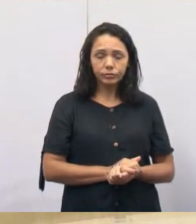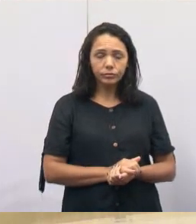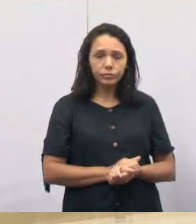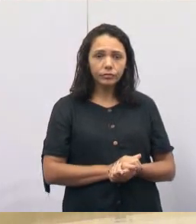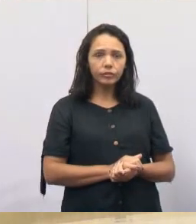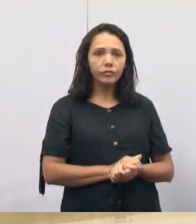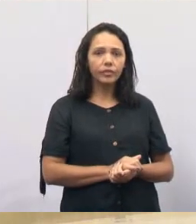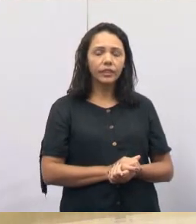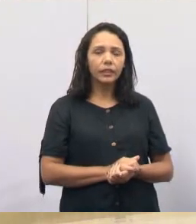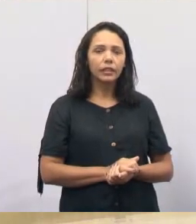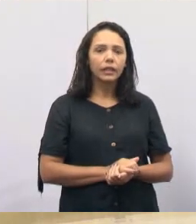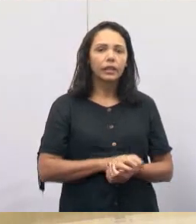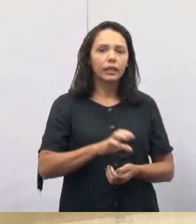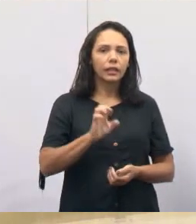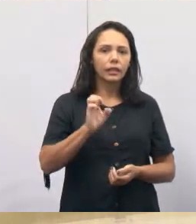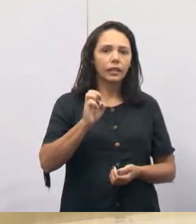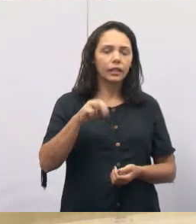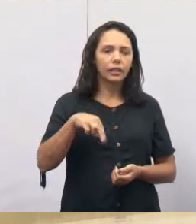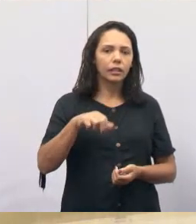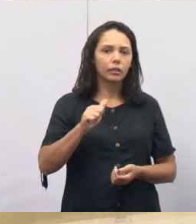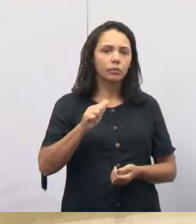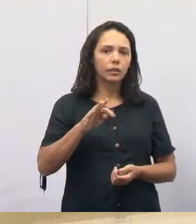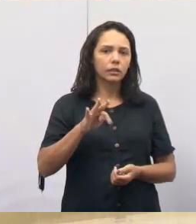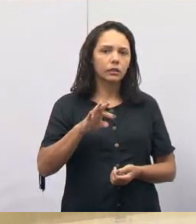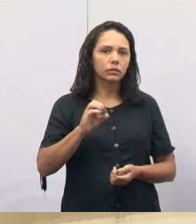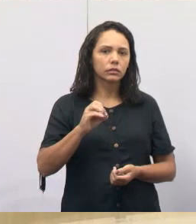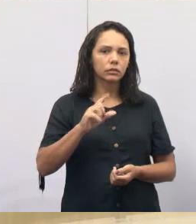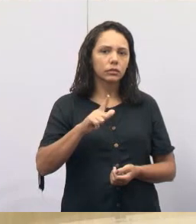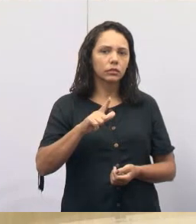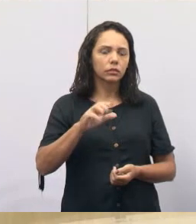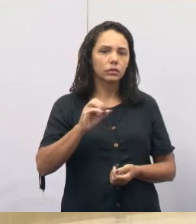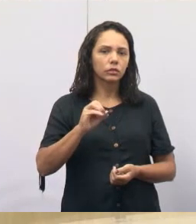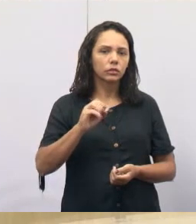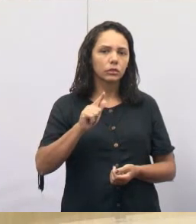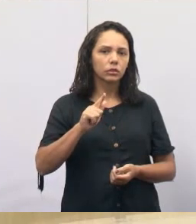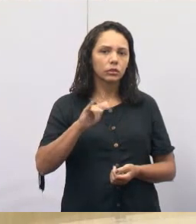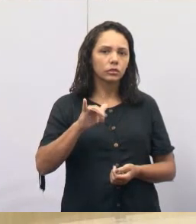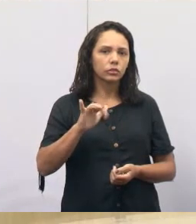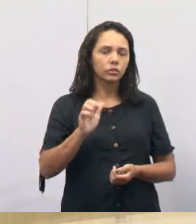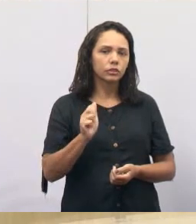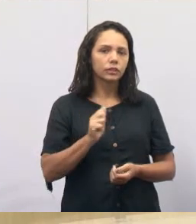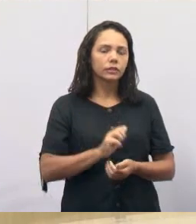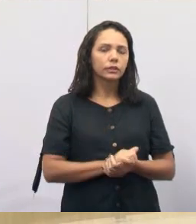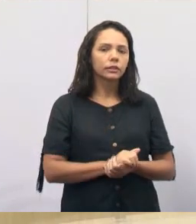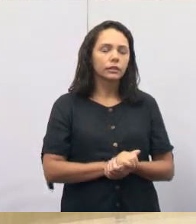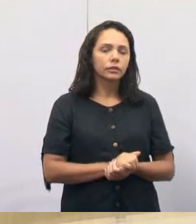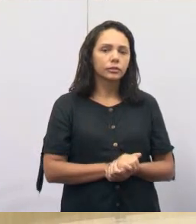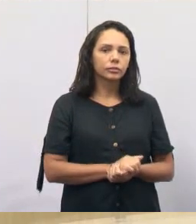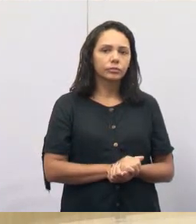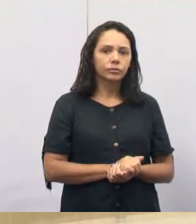gastroclínica, hematologia, hematologia pediátrica, mastologia nefrológica, nefrologia,